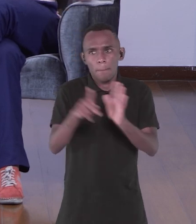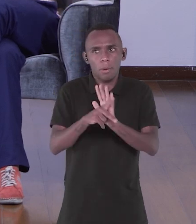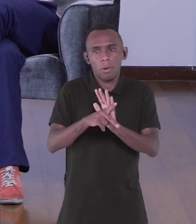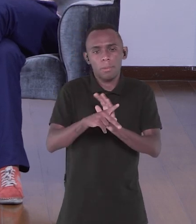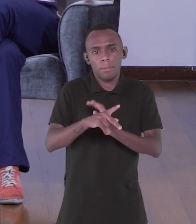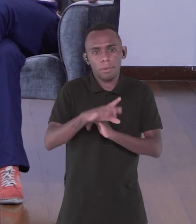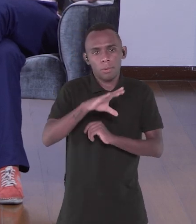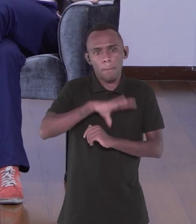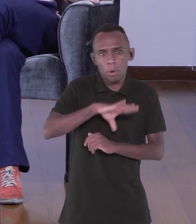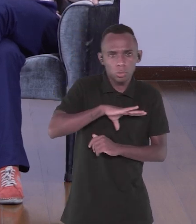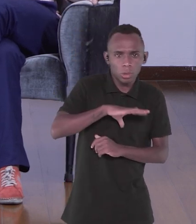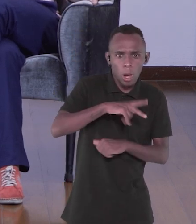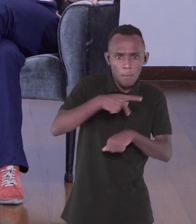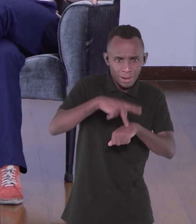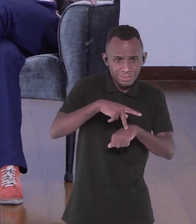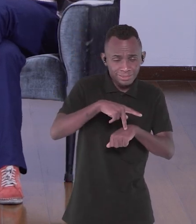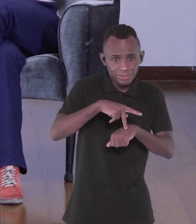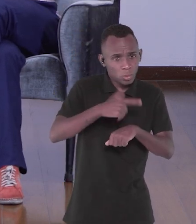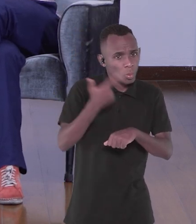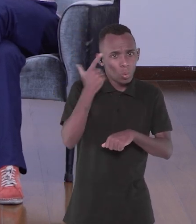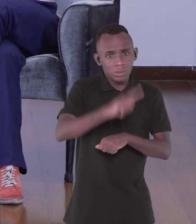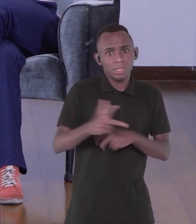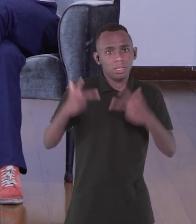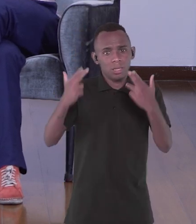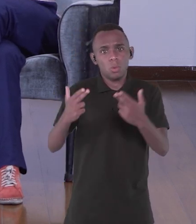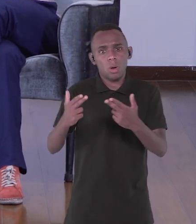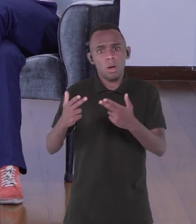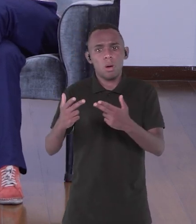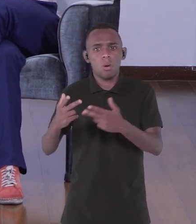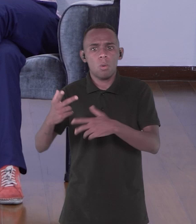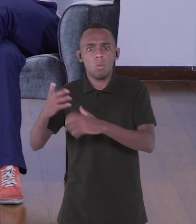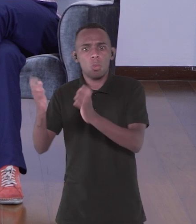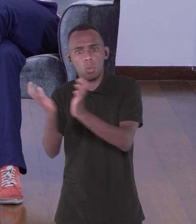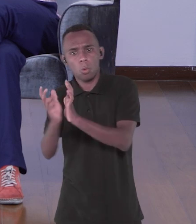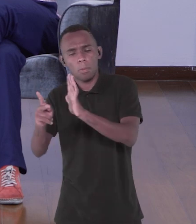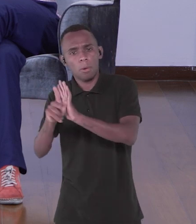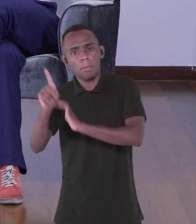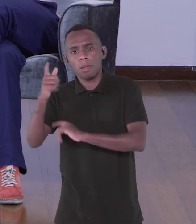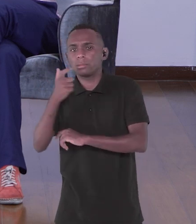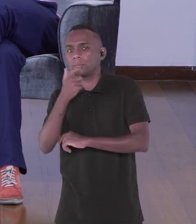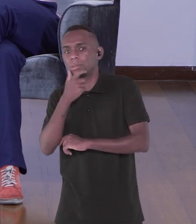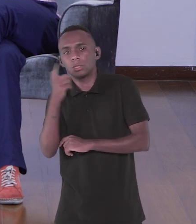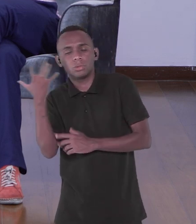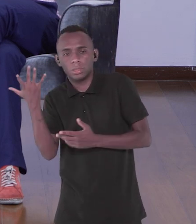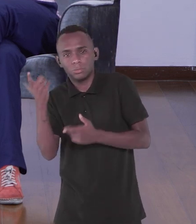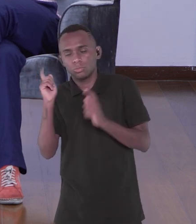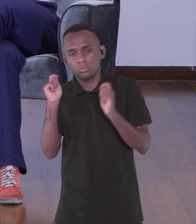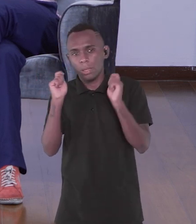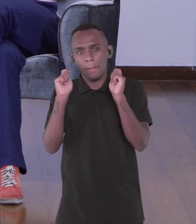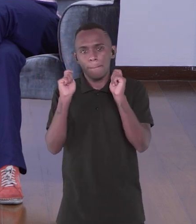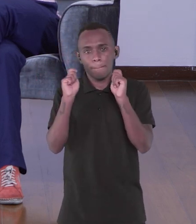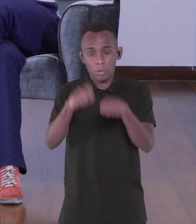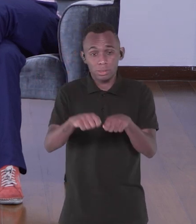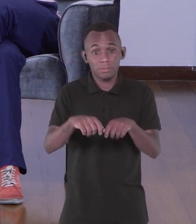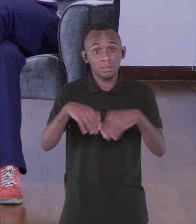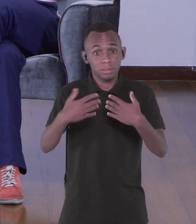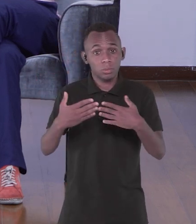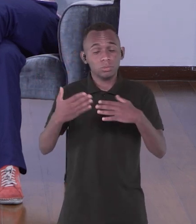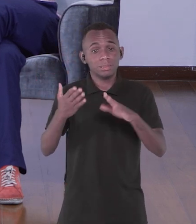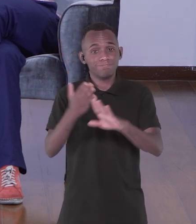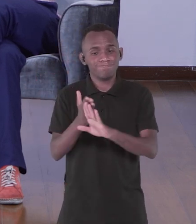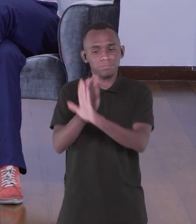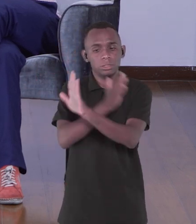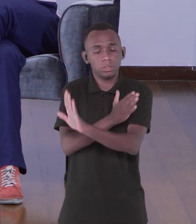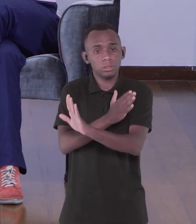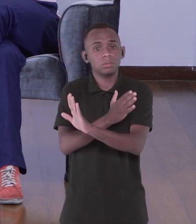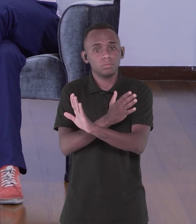Manchester City. Não. Né? Então, a gente precisa entender que esse distanciamento em relação ao futebol